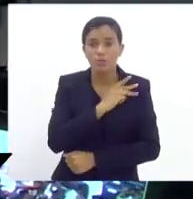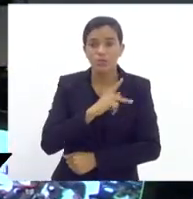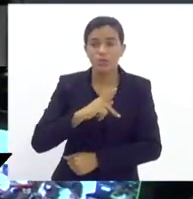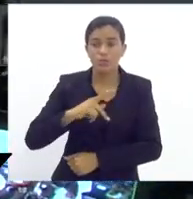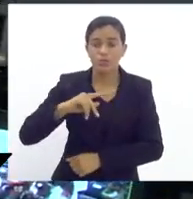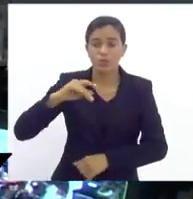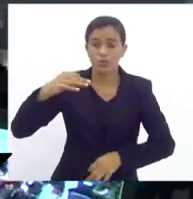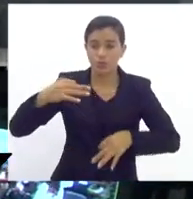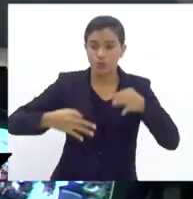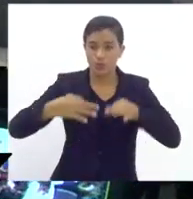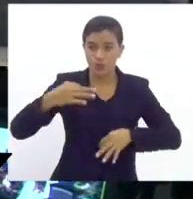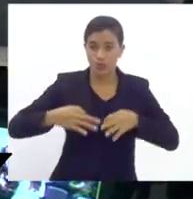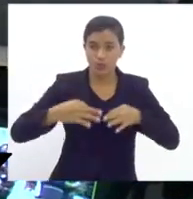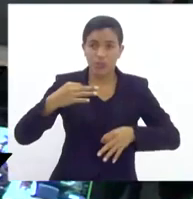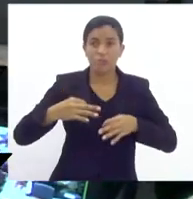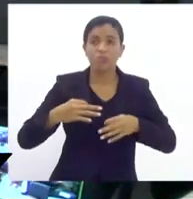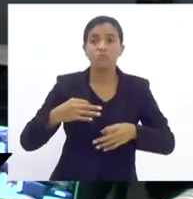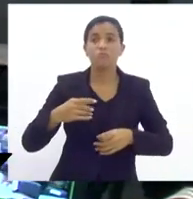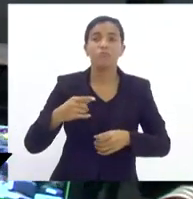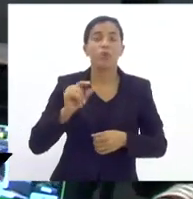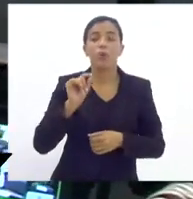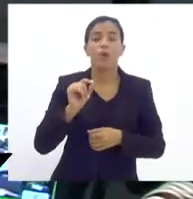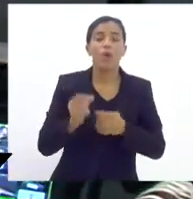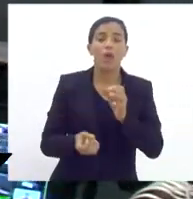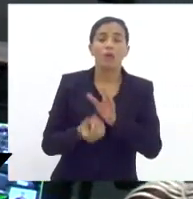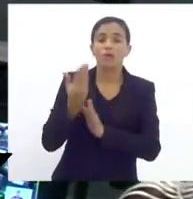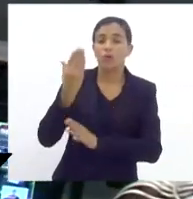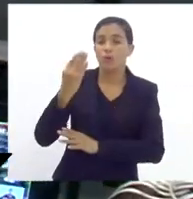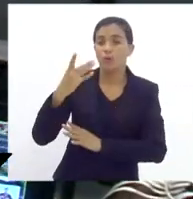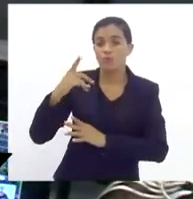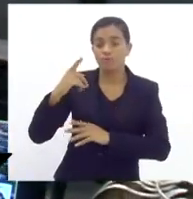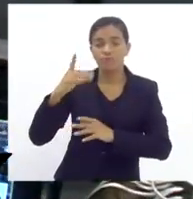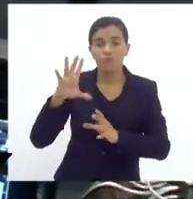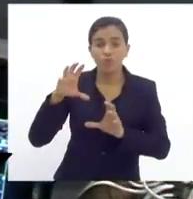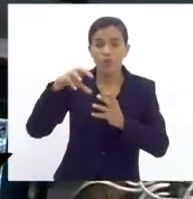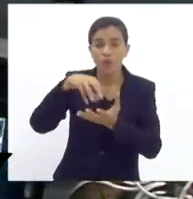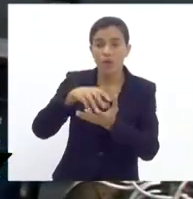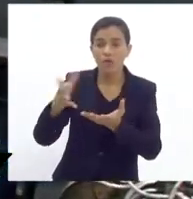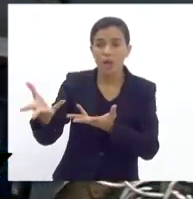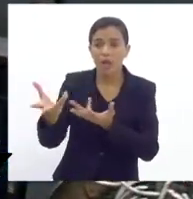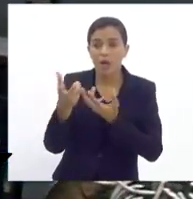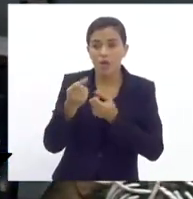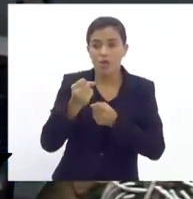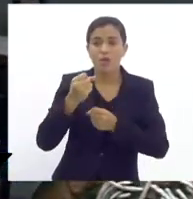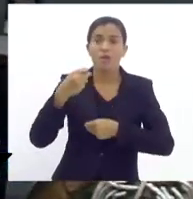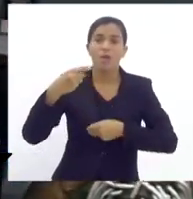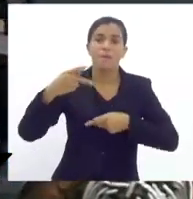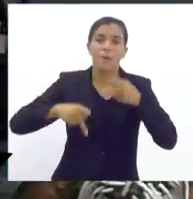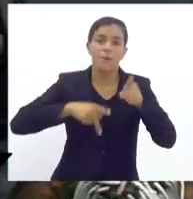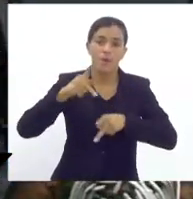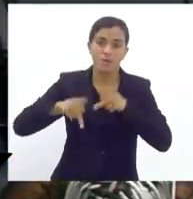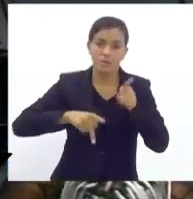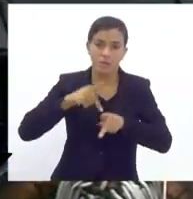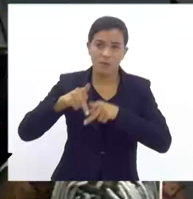Justiça a construção do centro de referência para acolhimento da população migrante